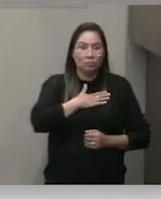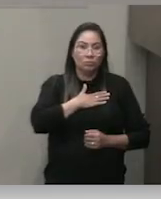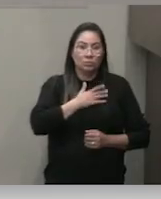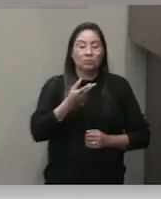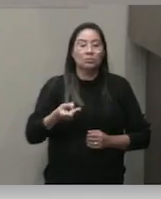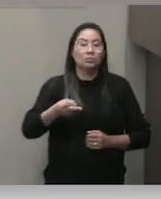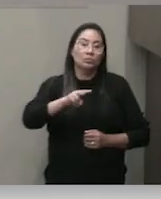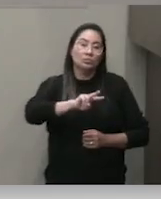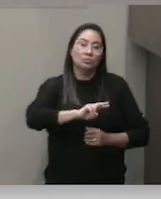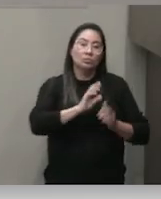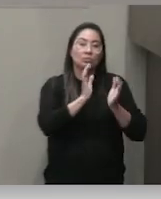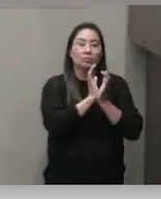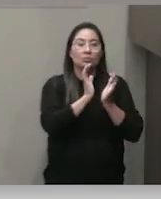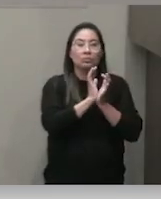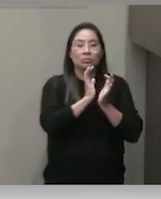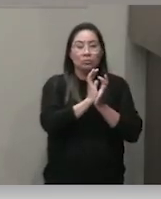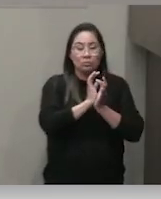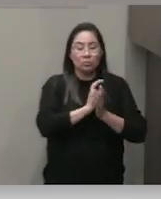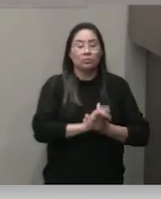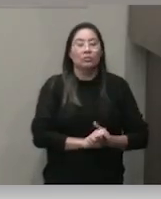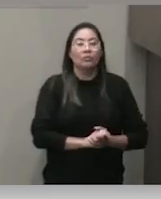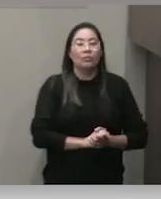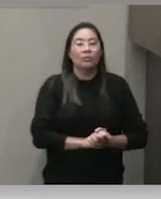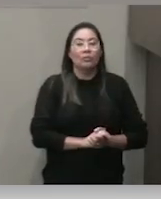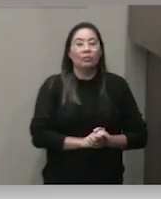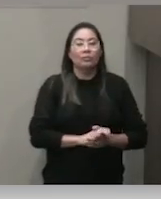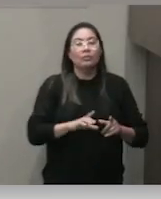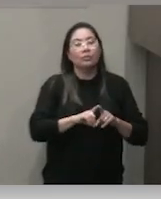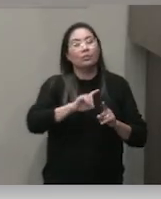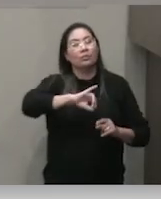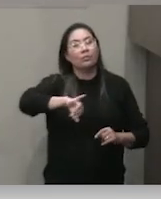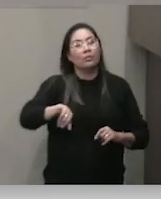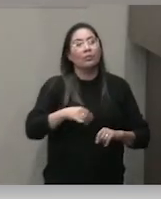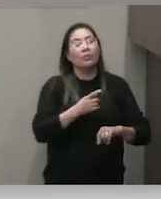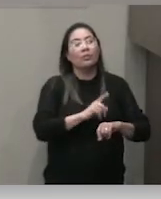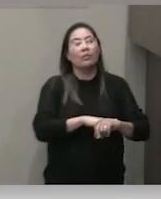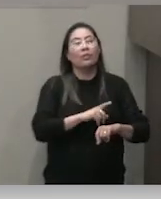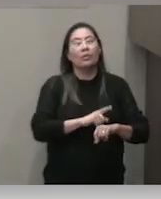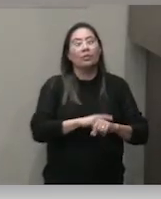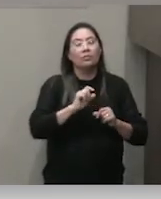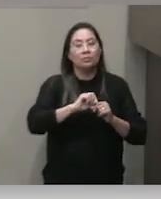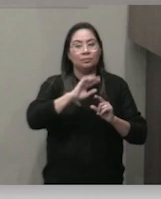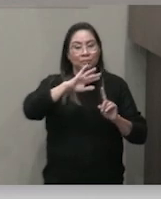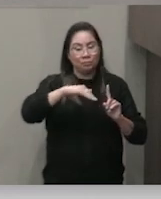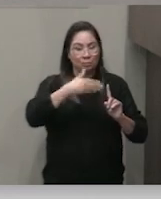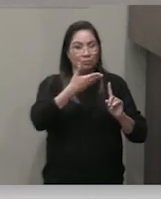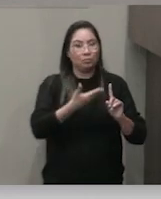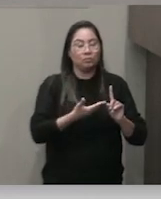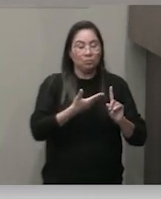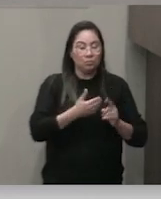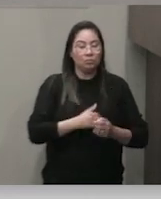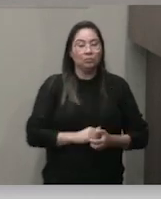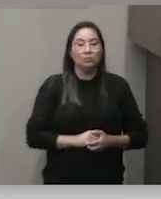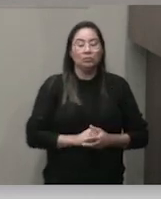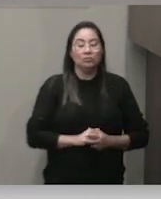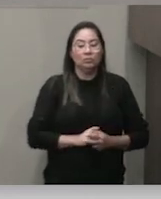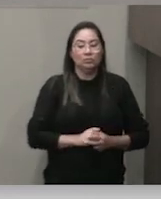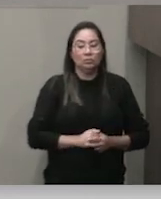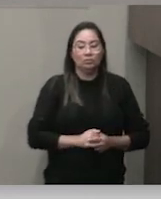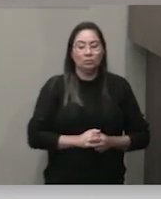com o colega para dar um auxílio para ele, e aproveitei o momento para fazer algumas homenagens,